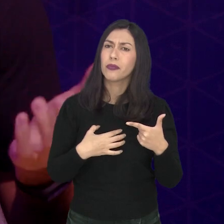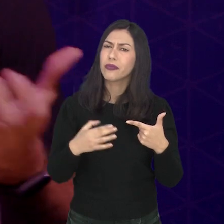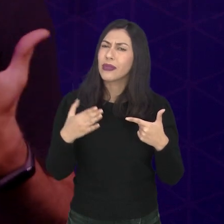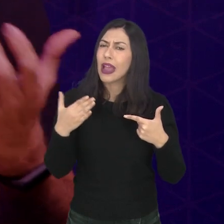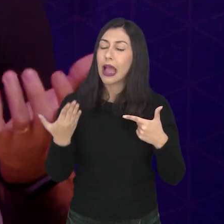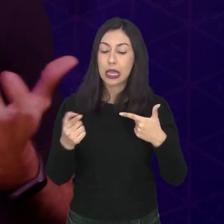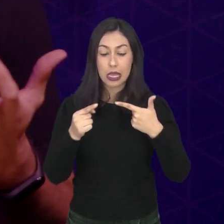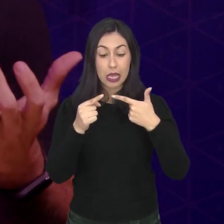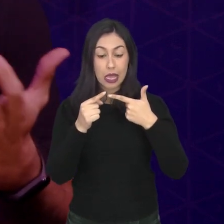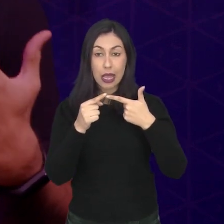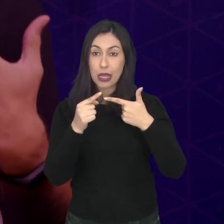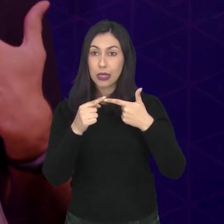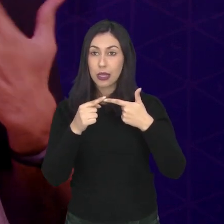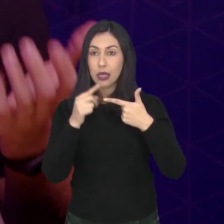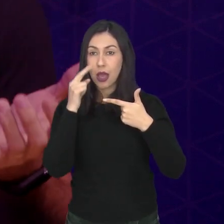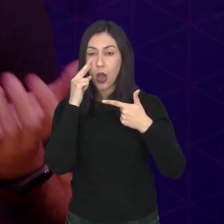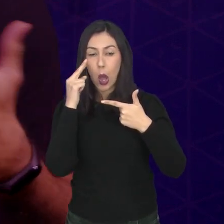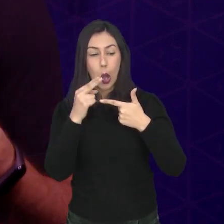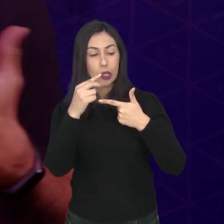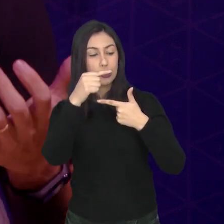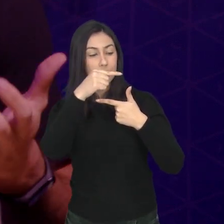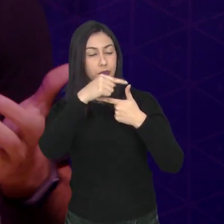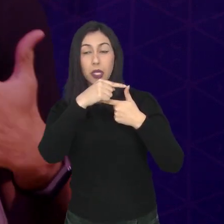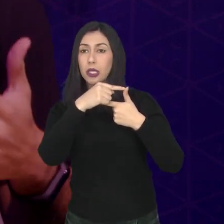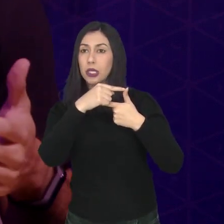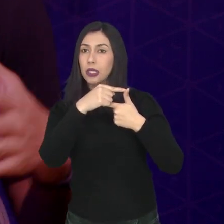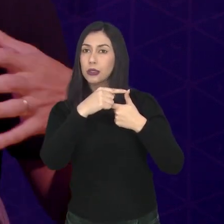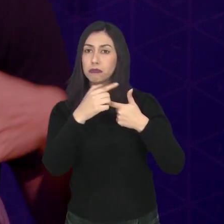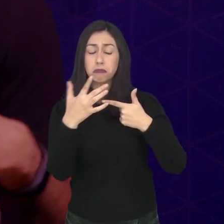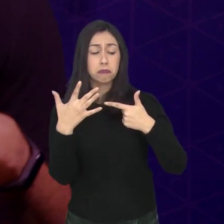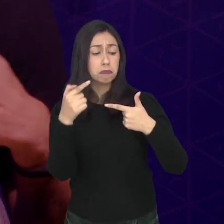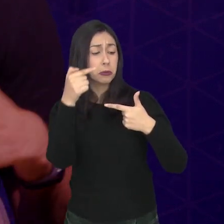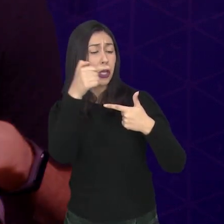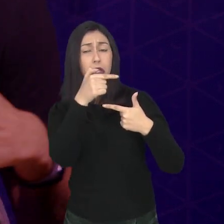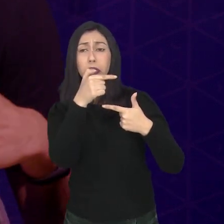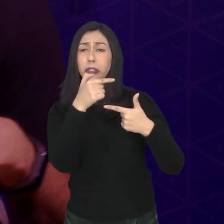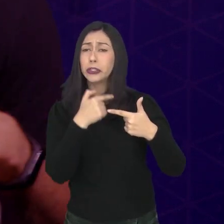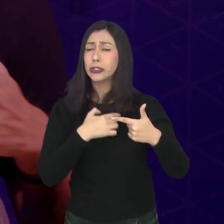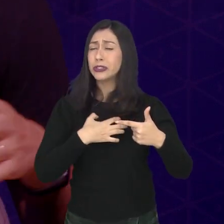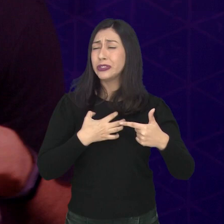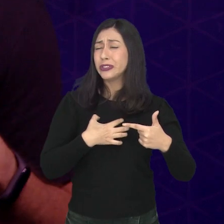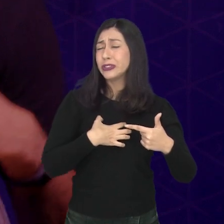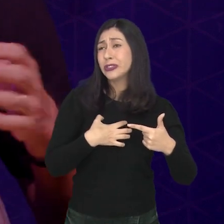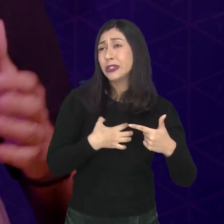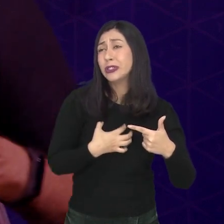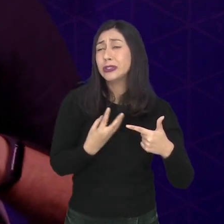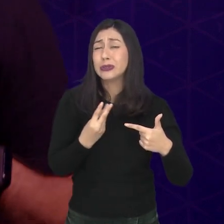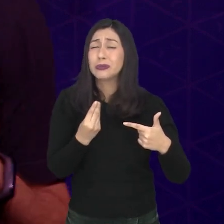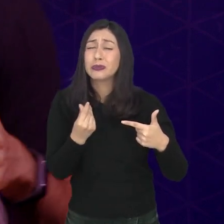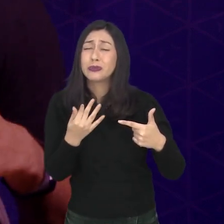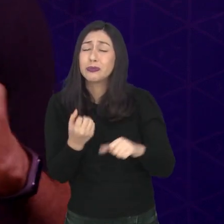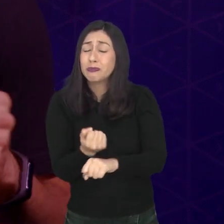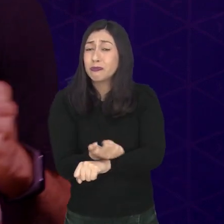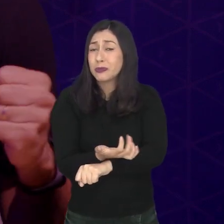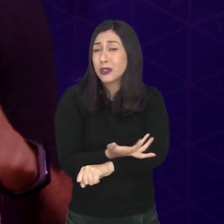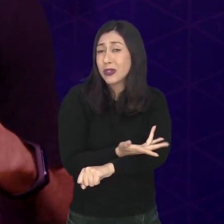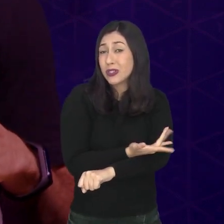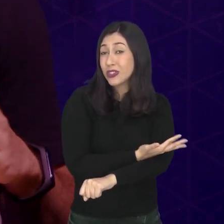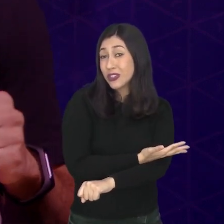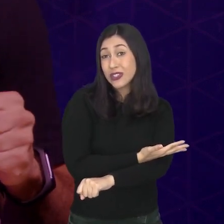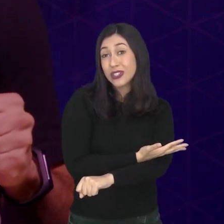ele não consegue, né, olhar para o Midoriya, que é um carinha mais mais sensível, pá,